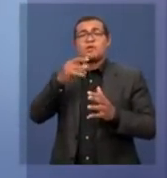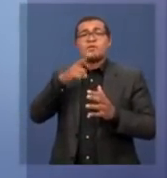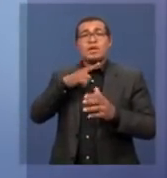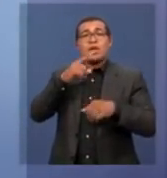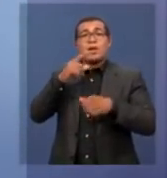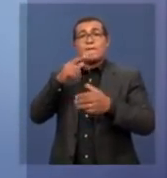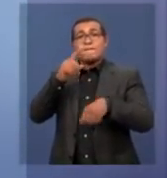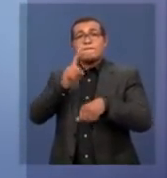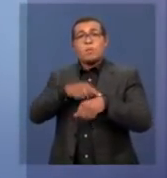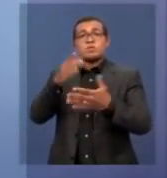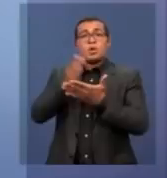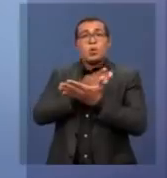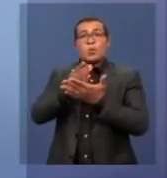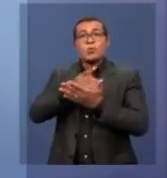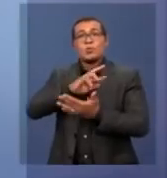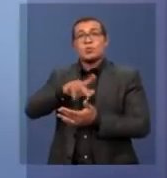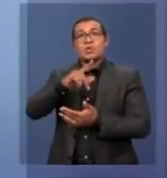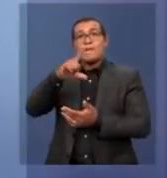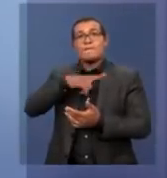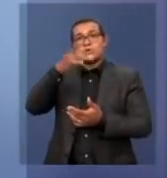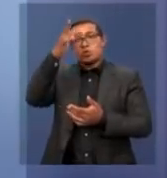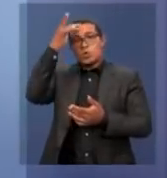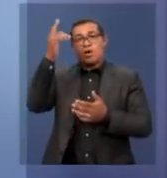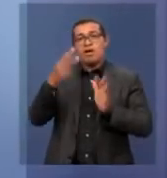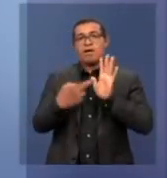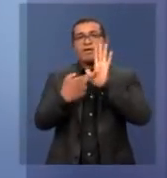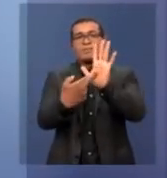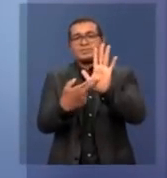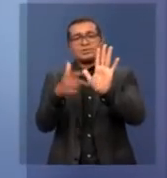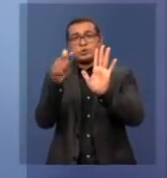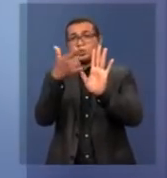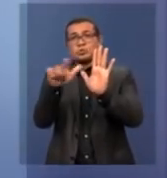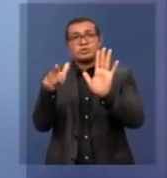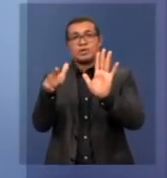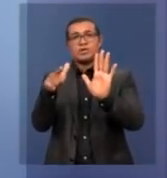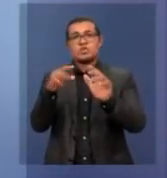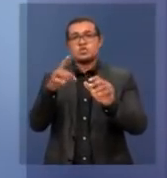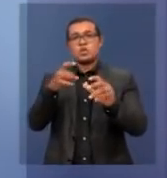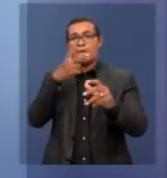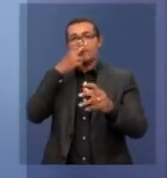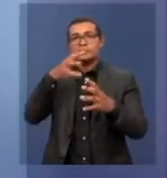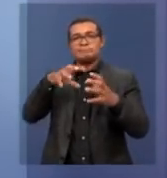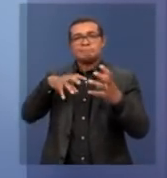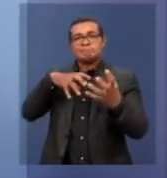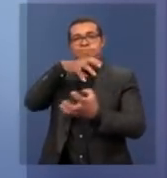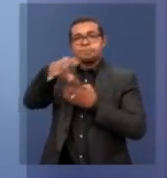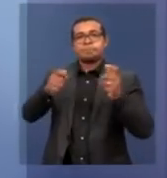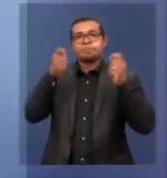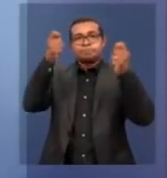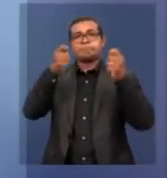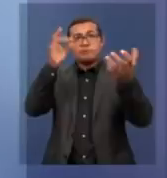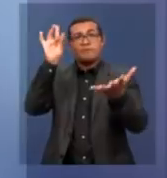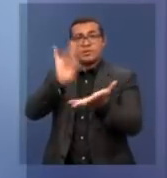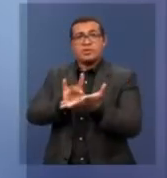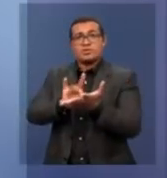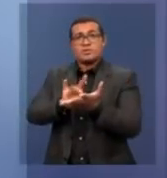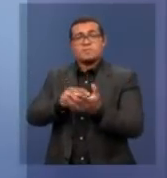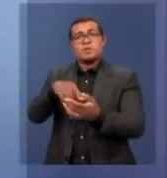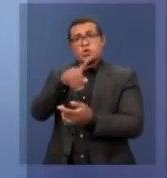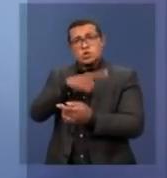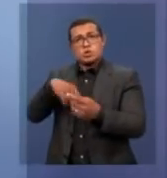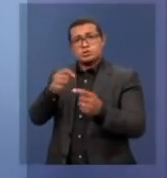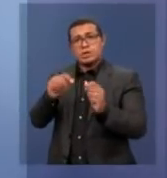entidades a à frente de dois movimentos e fizemos isso com muita como de forma muito assertiva e nossa